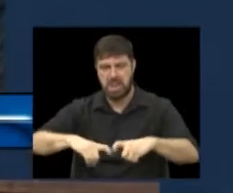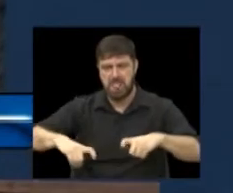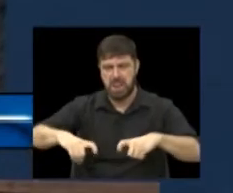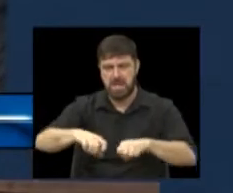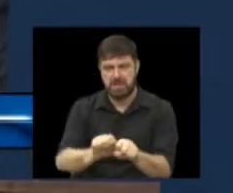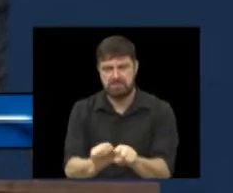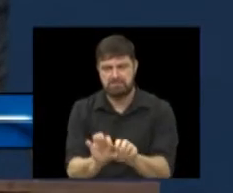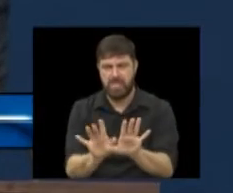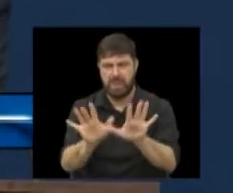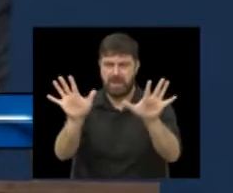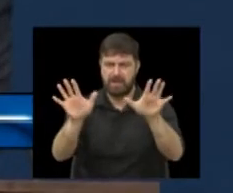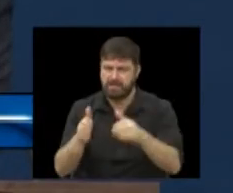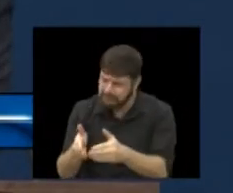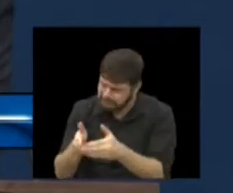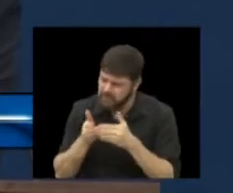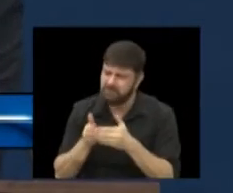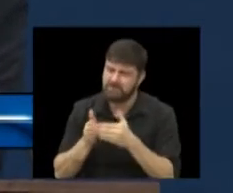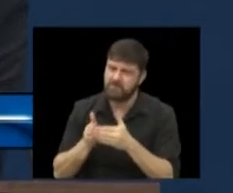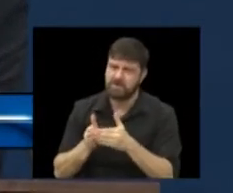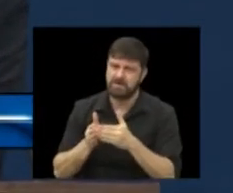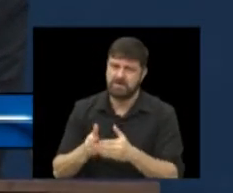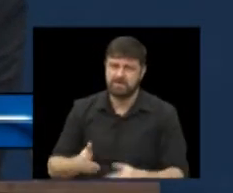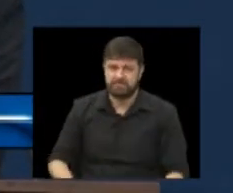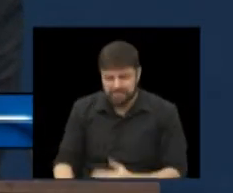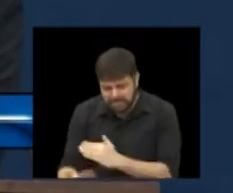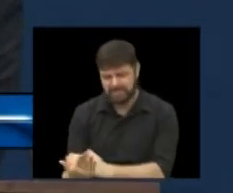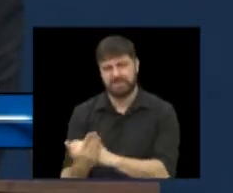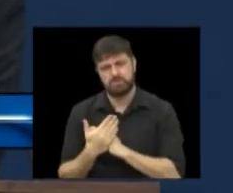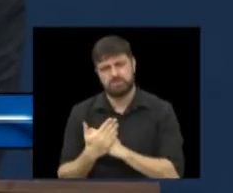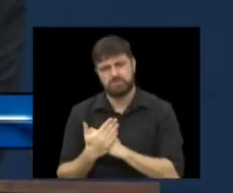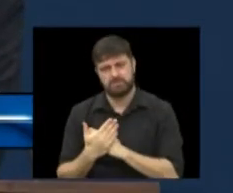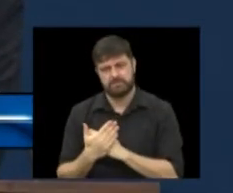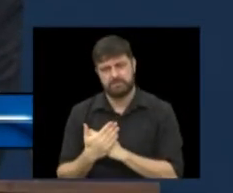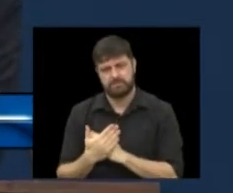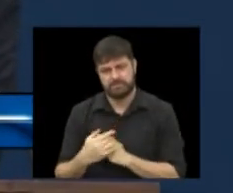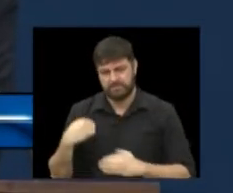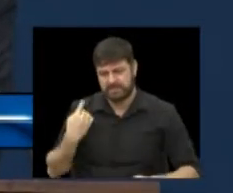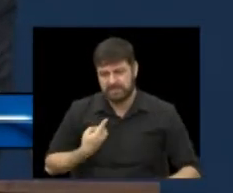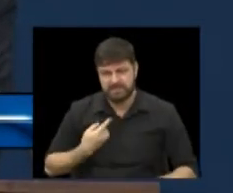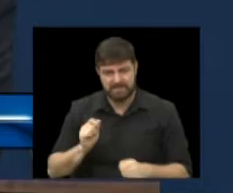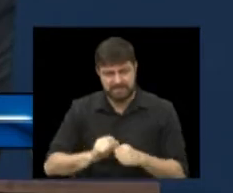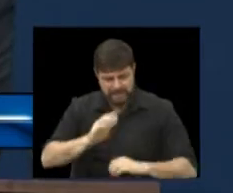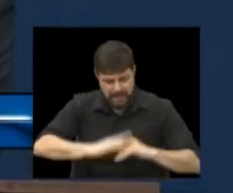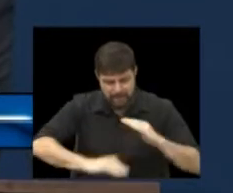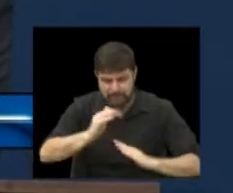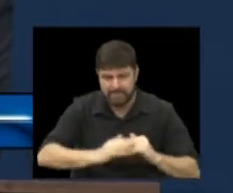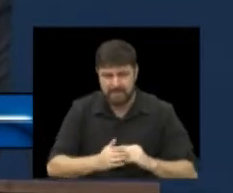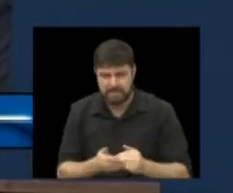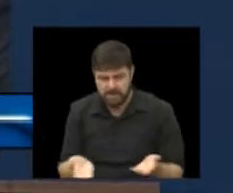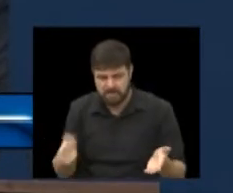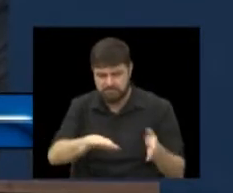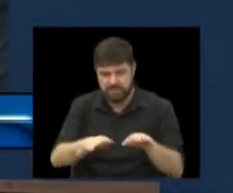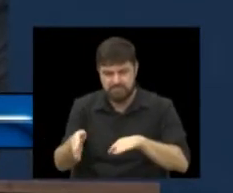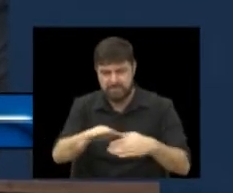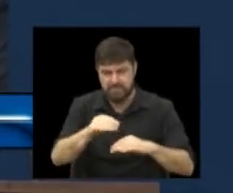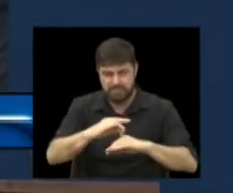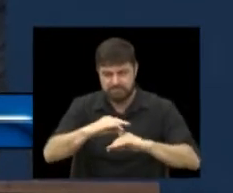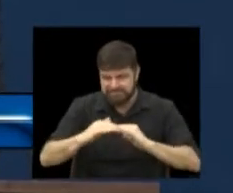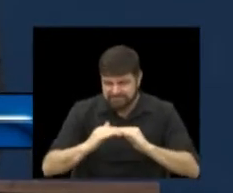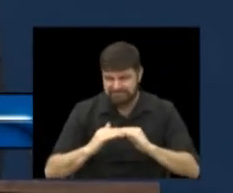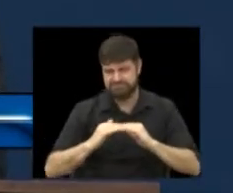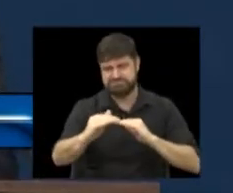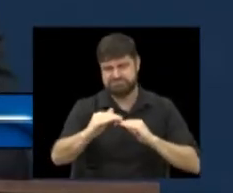Então, por favor, senhoras e senhores, me ajudem a intervir para que alguma autoridade faça alguma